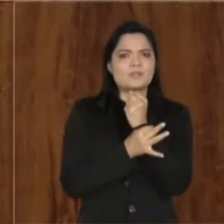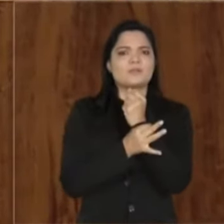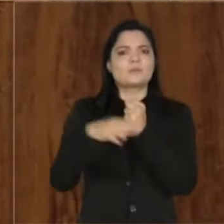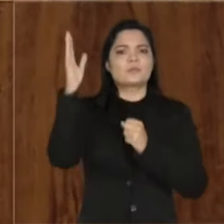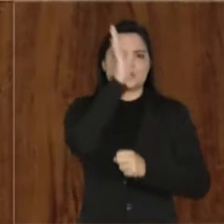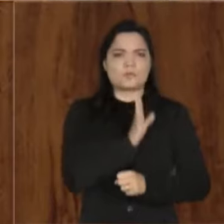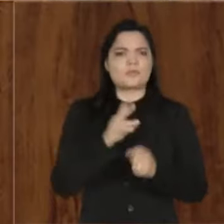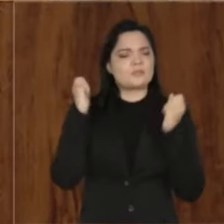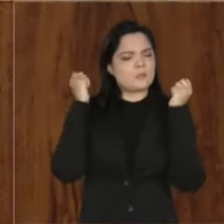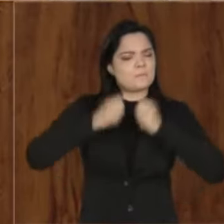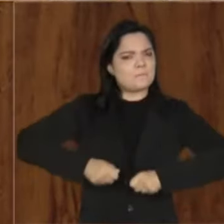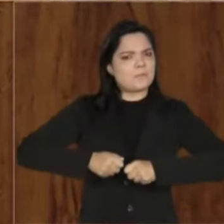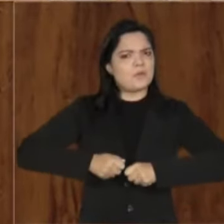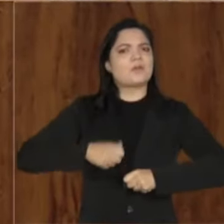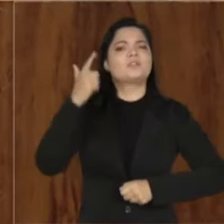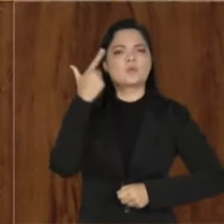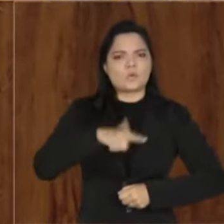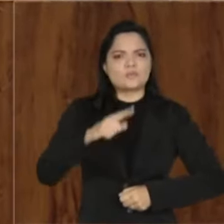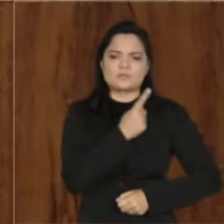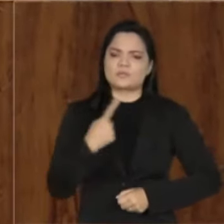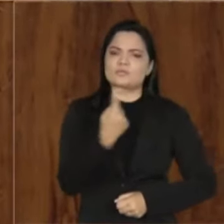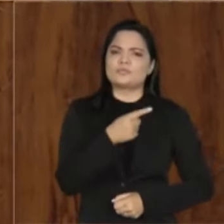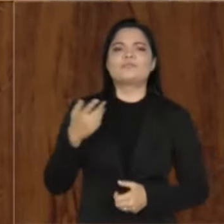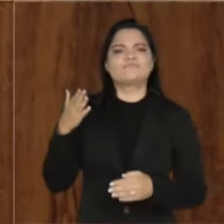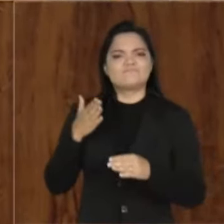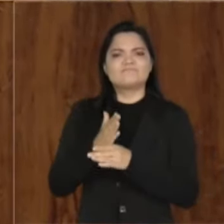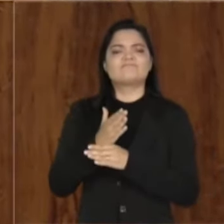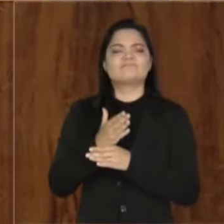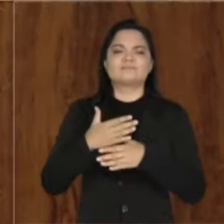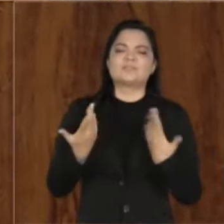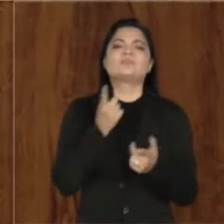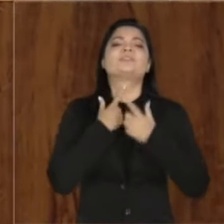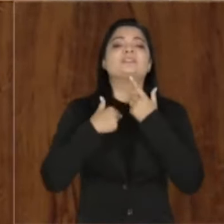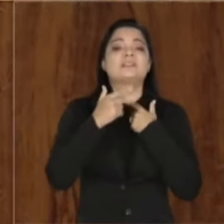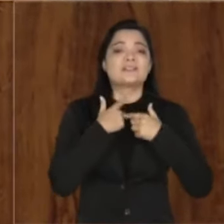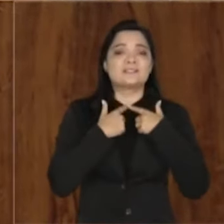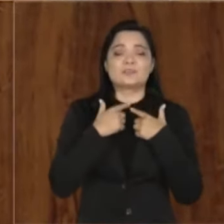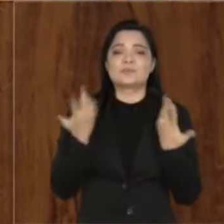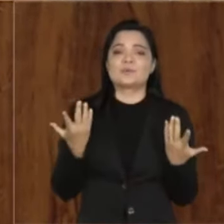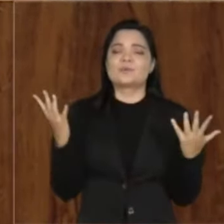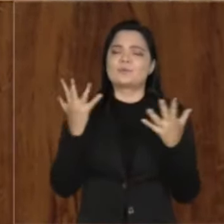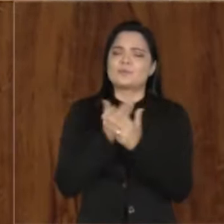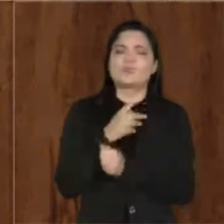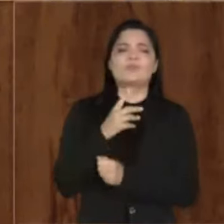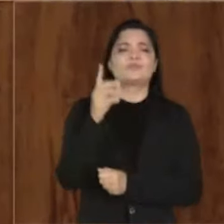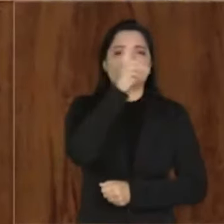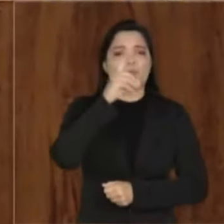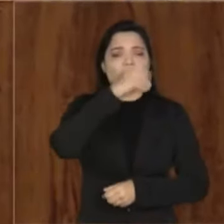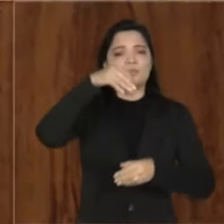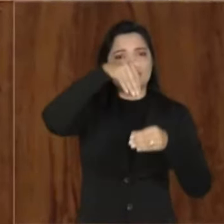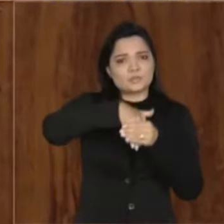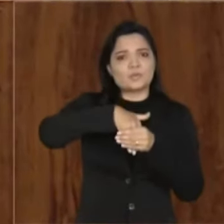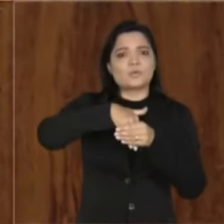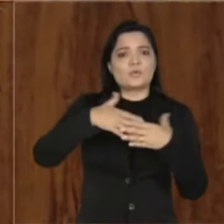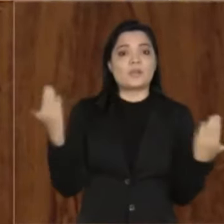que o Brasil pode sim e dá certo quando nós acertamos. Eu desejo a todos um excelente domingo de eleições,